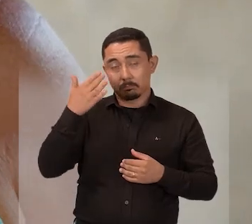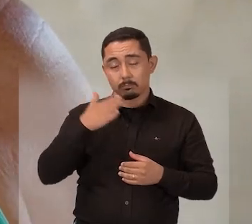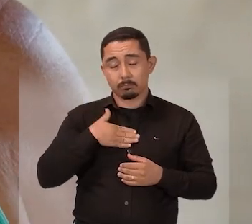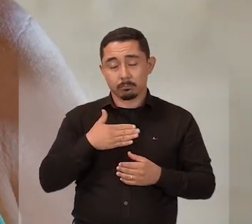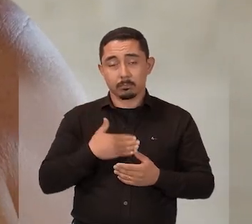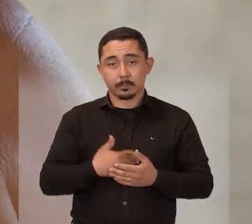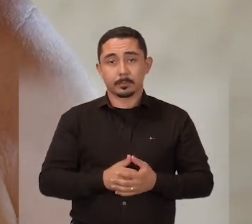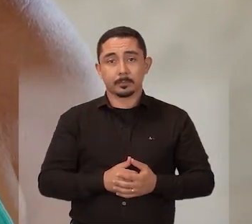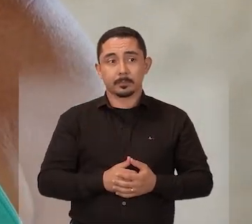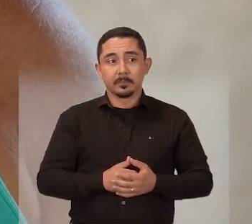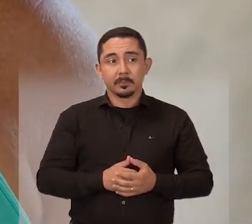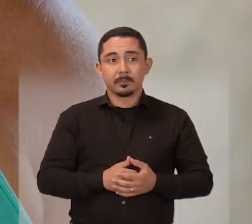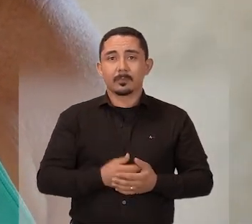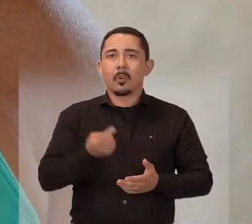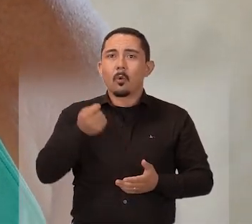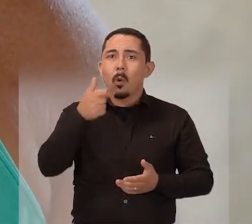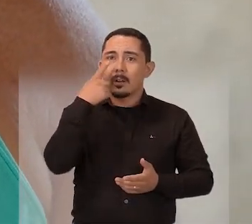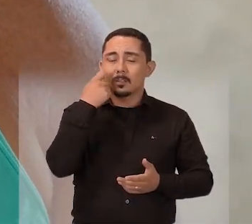aí ligou pra mim,